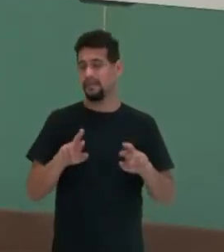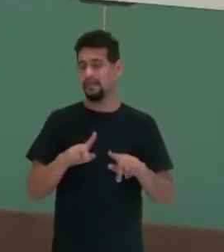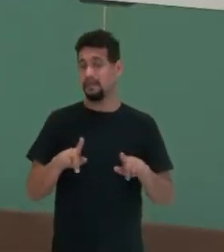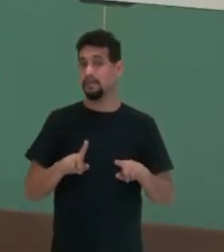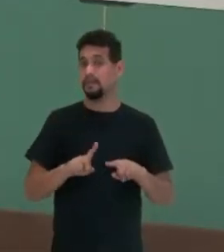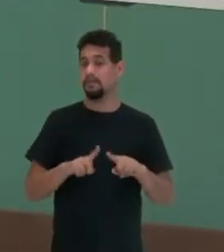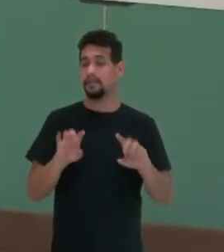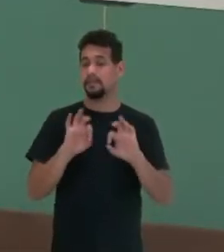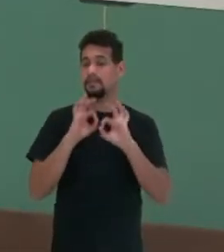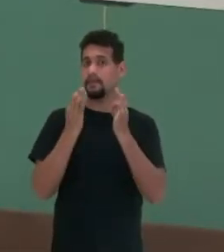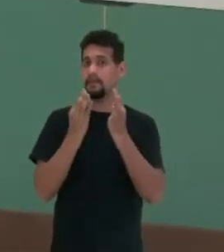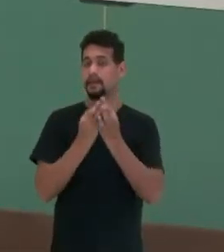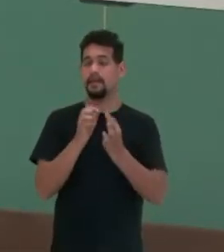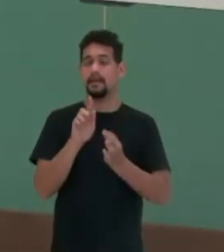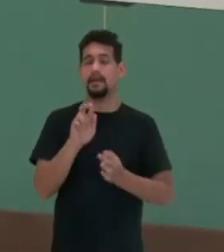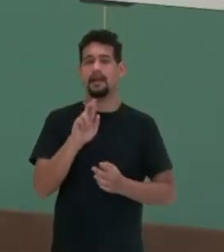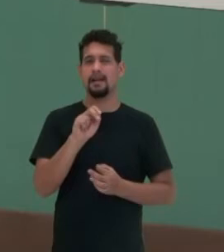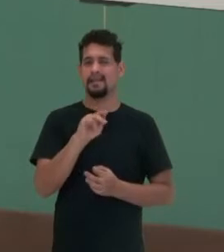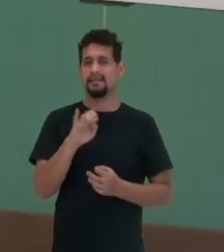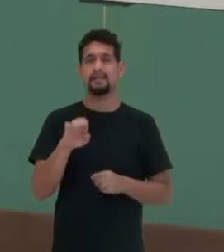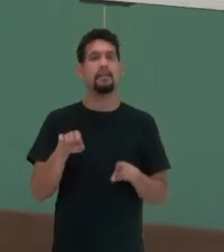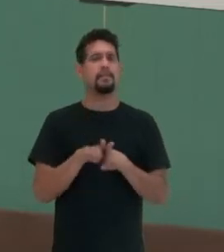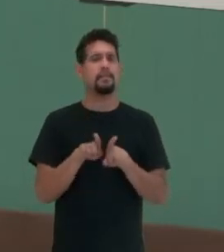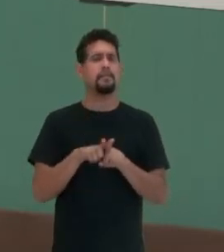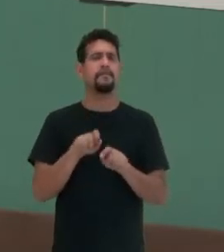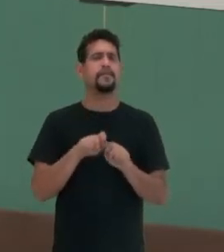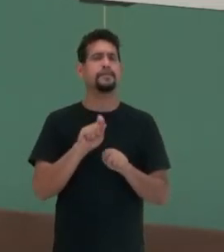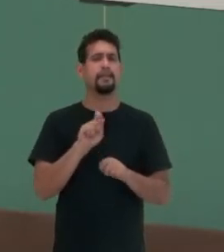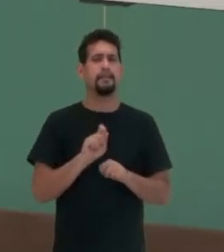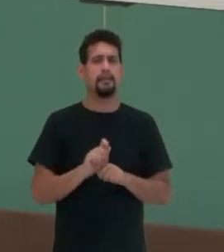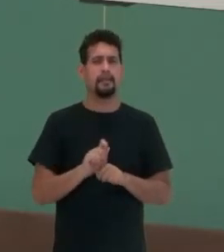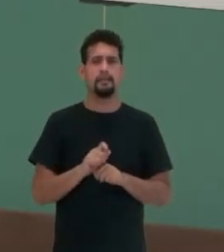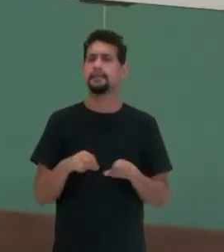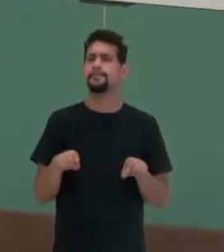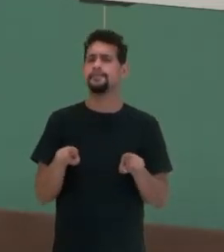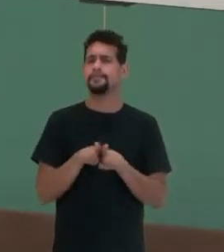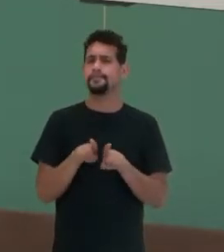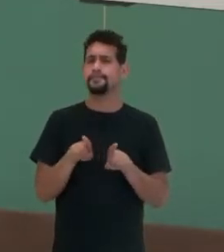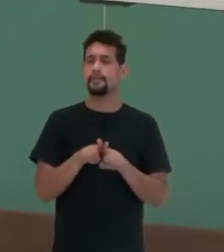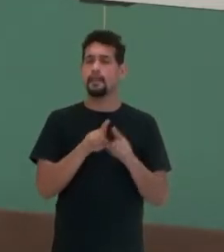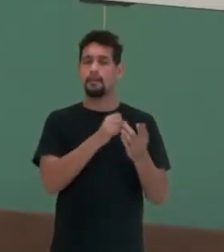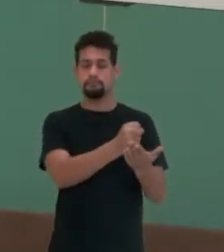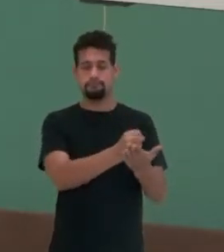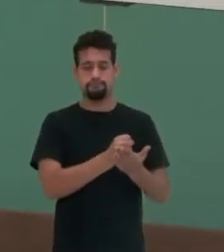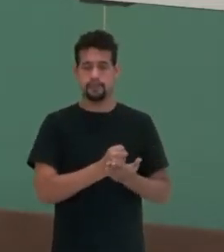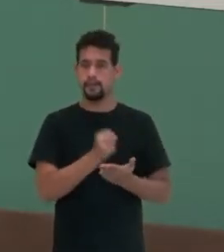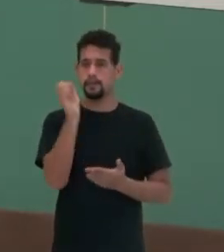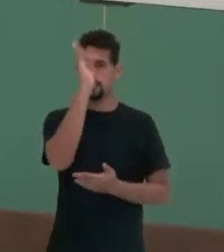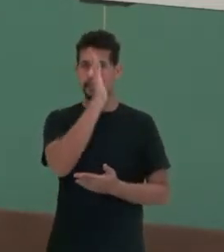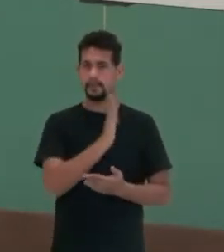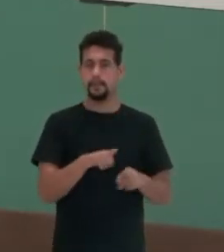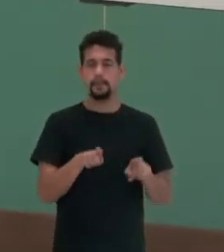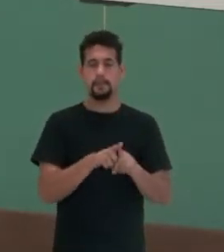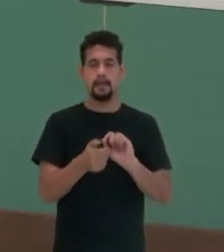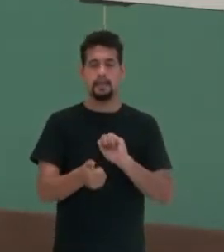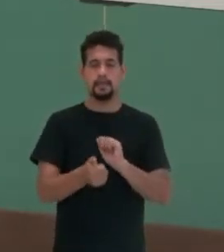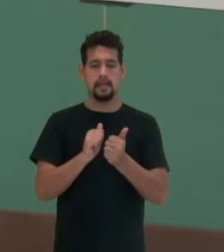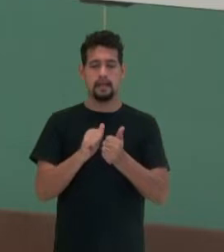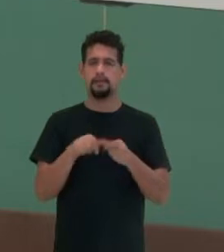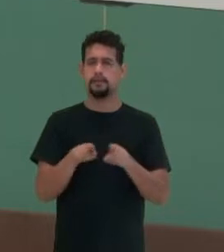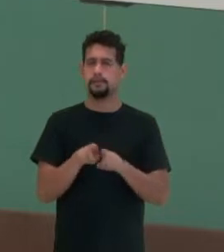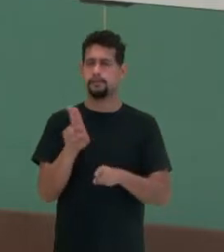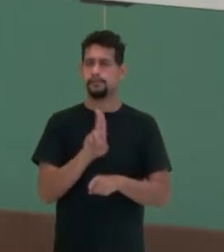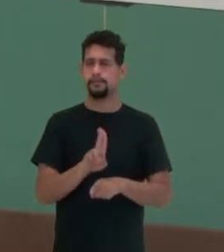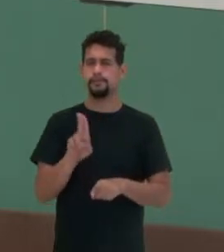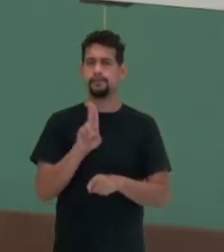que a família Gracie, através do Carlos Gracie, também trouxe para o Brasil e adaptou, né,